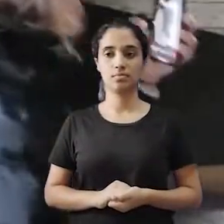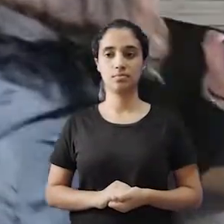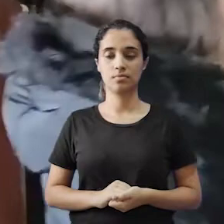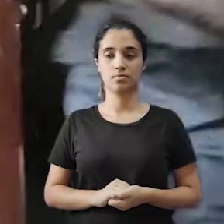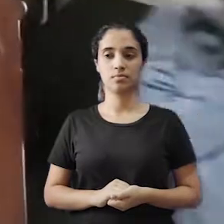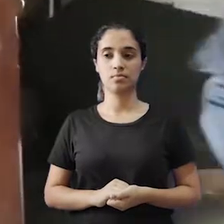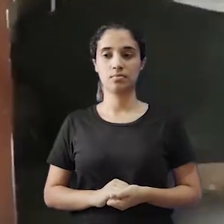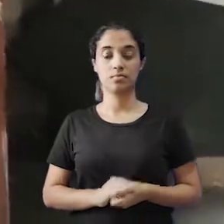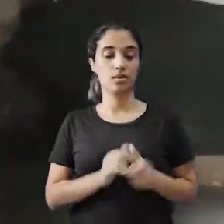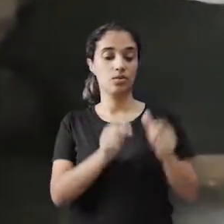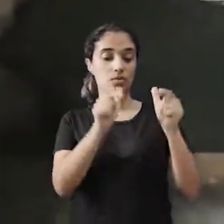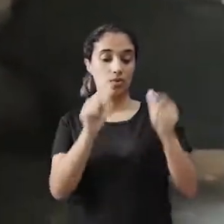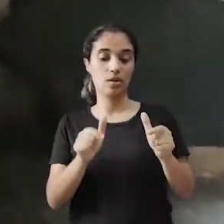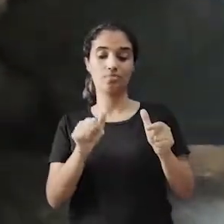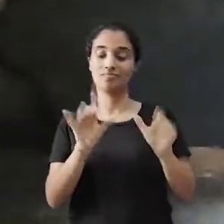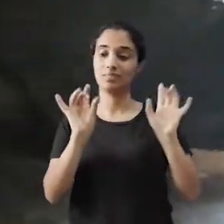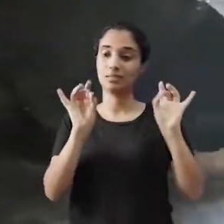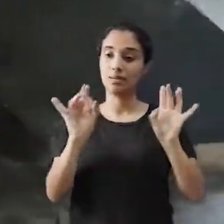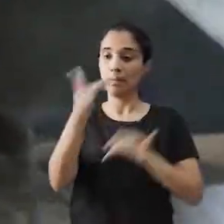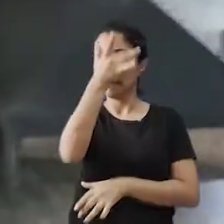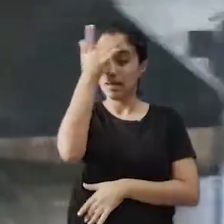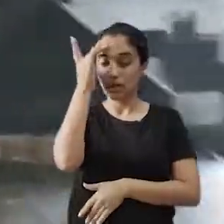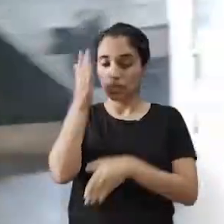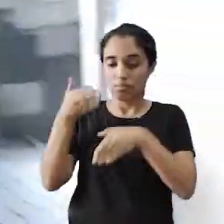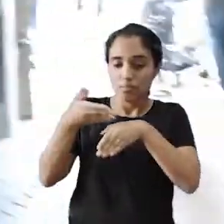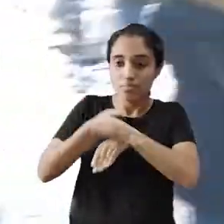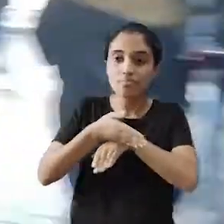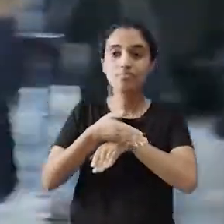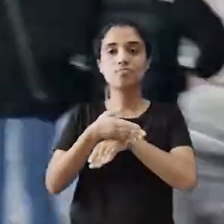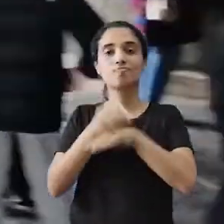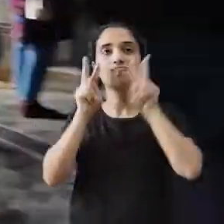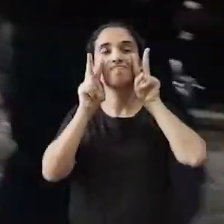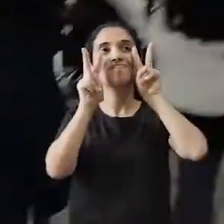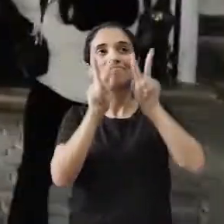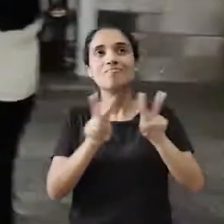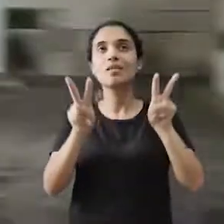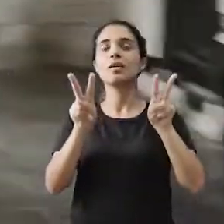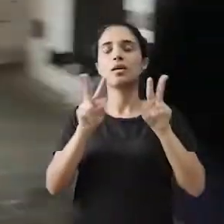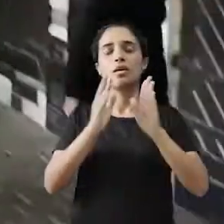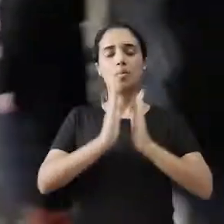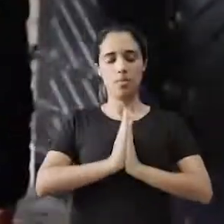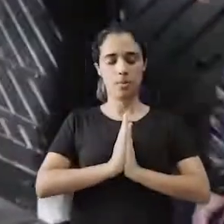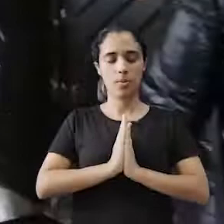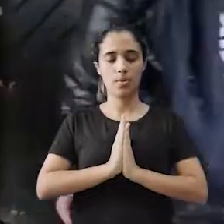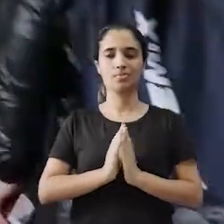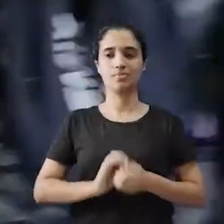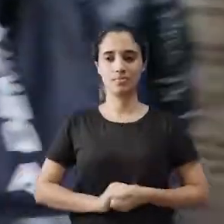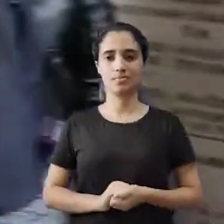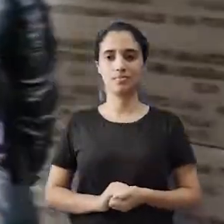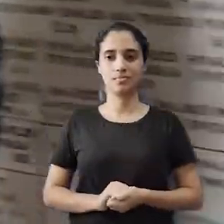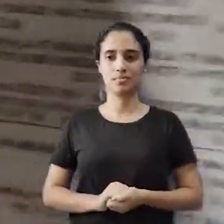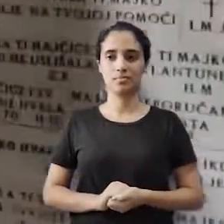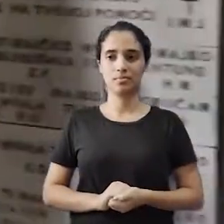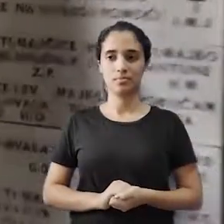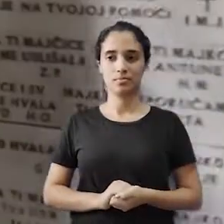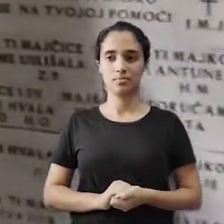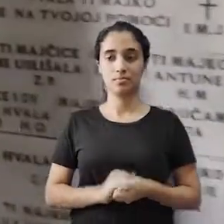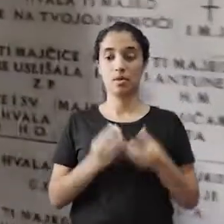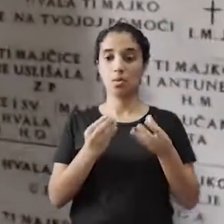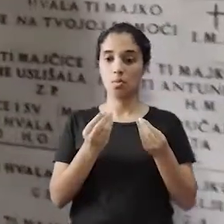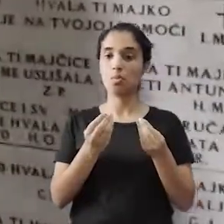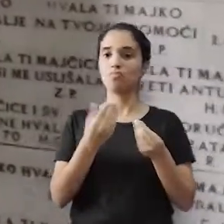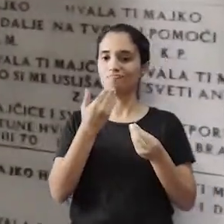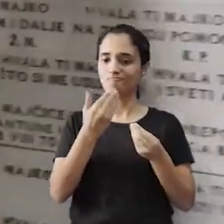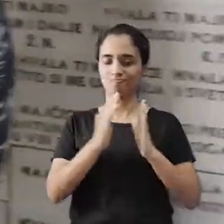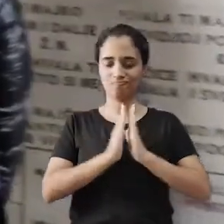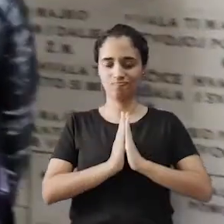esse local aqui que é considerado sagrado e as pessoas passam por aqui, fazem orações, né?